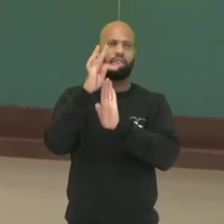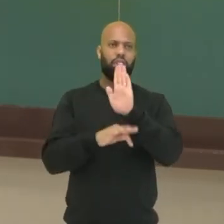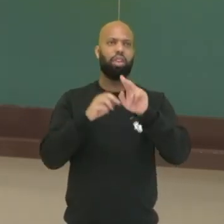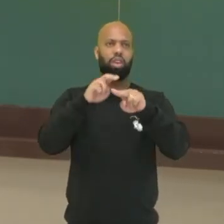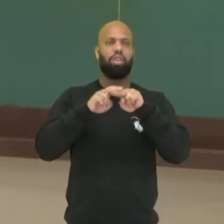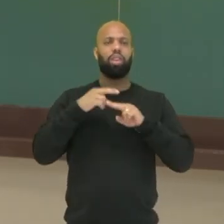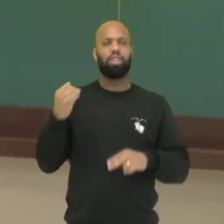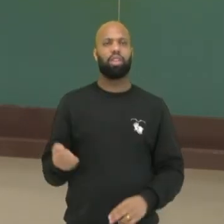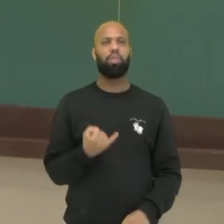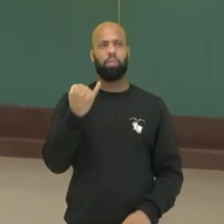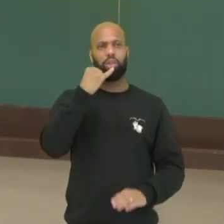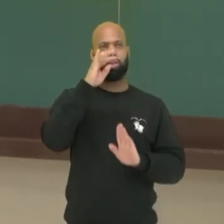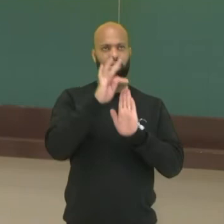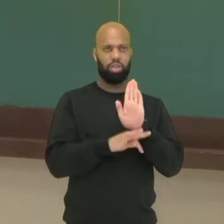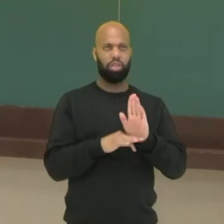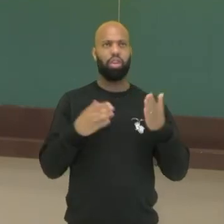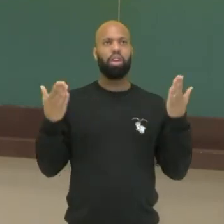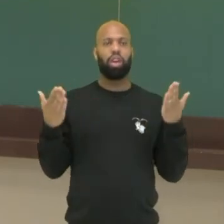o corpo do texto.